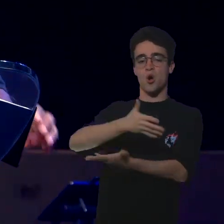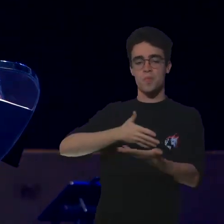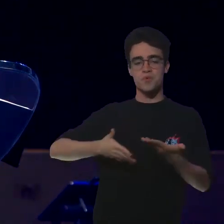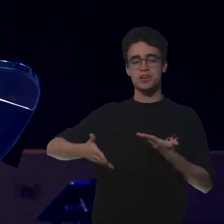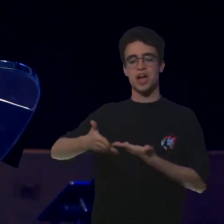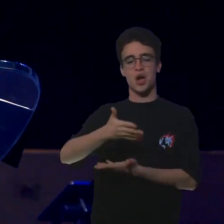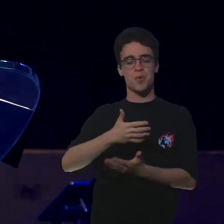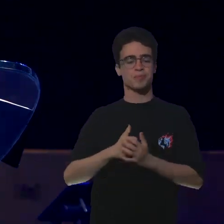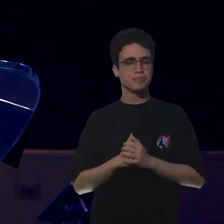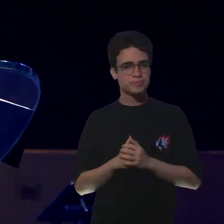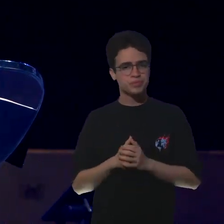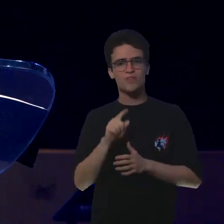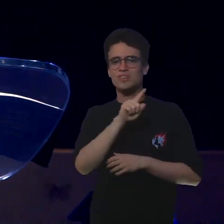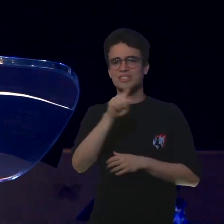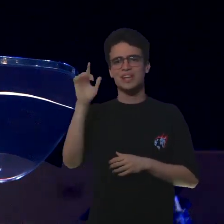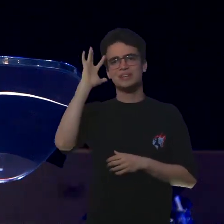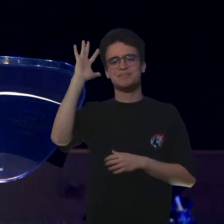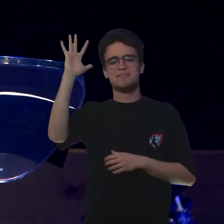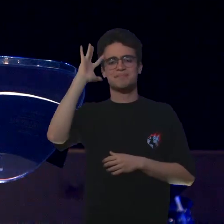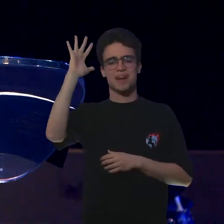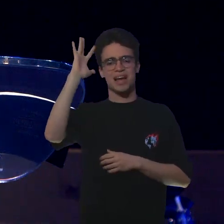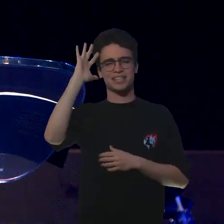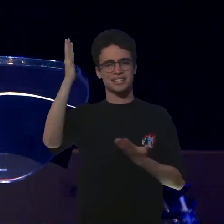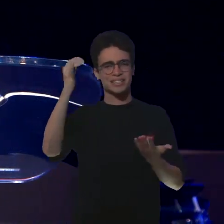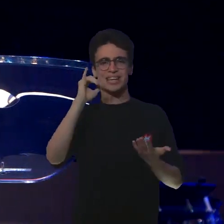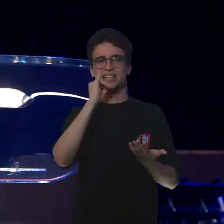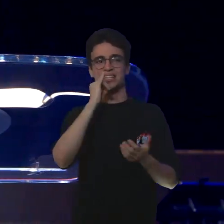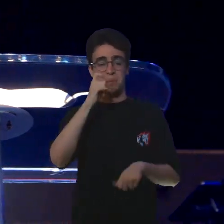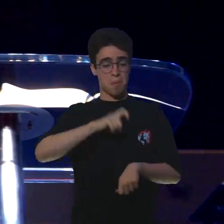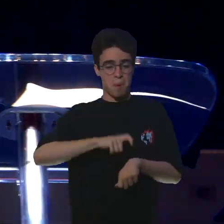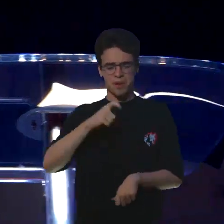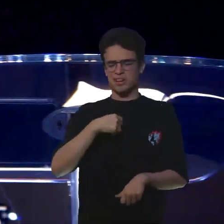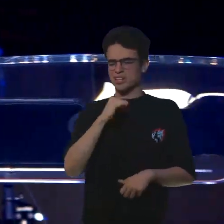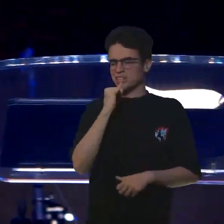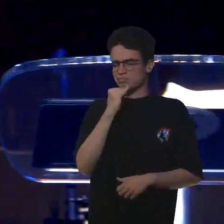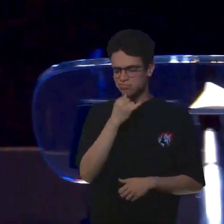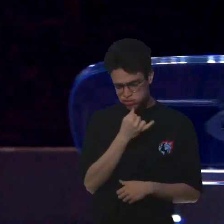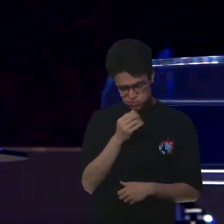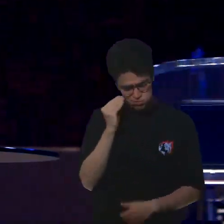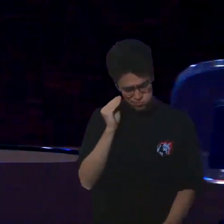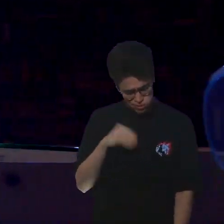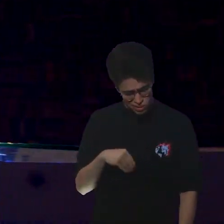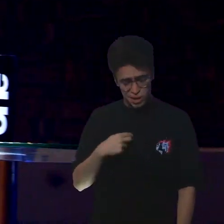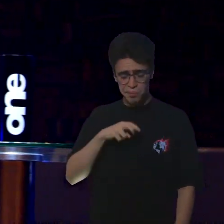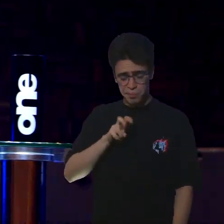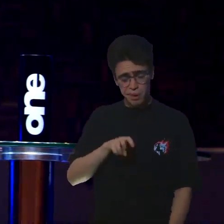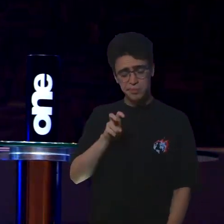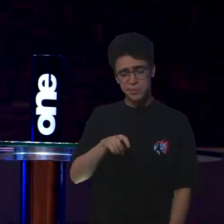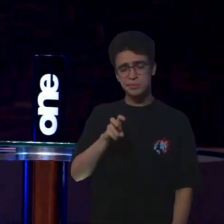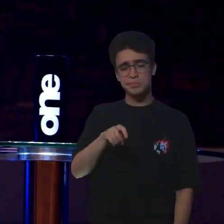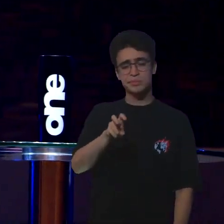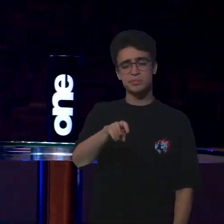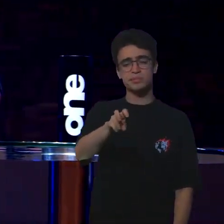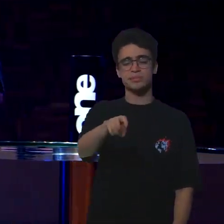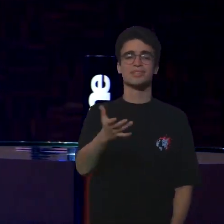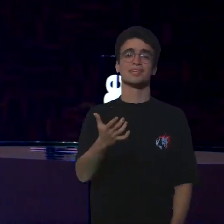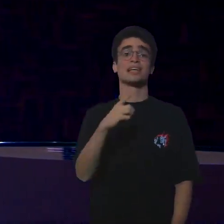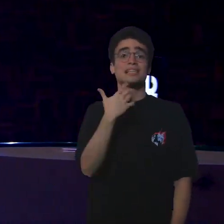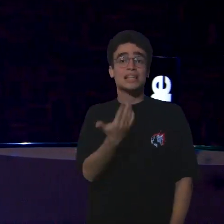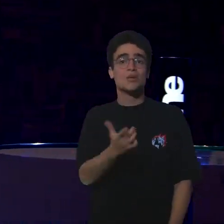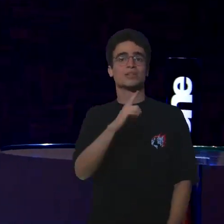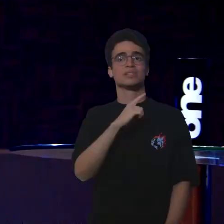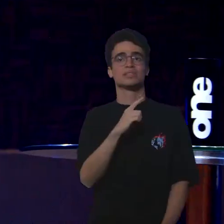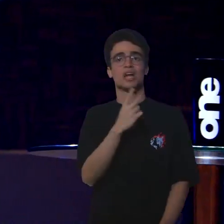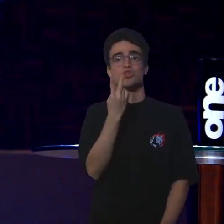Imagine caminhar no momento de profundo desânimo. Aqui a gente vê 2